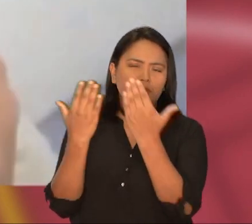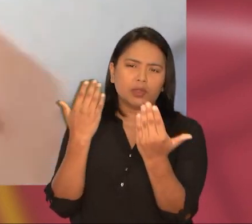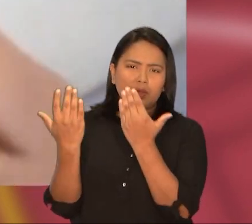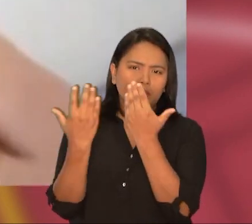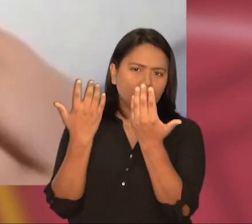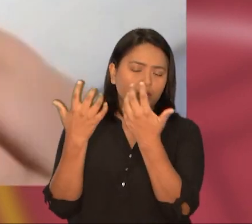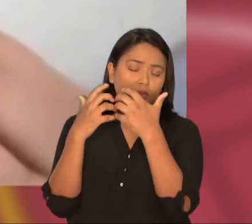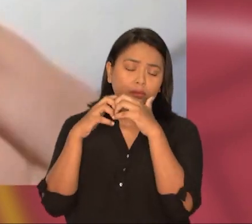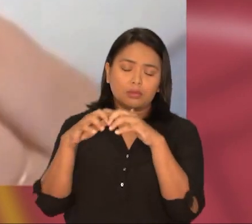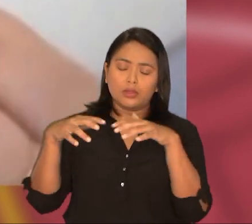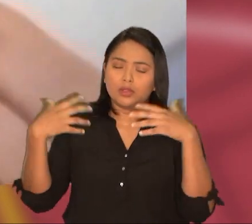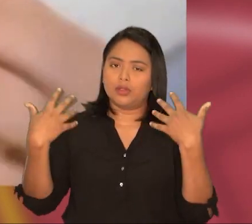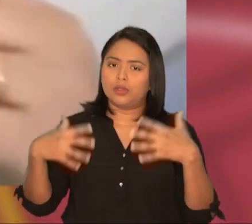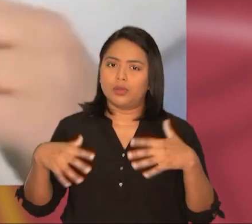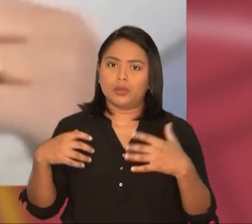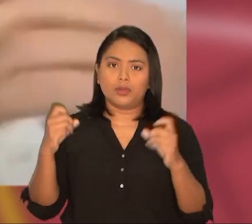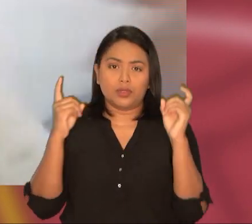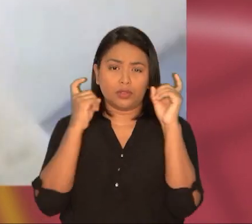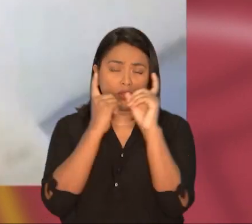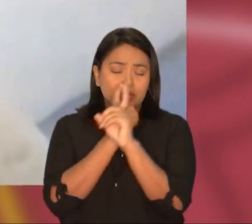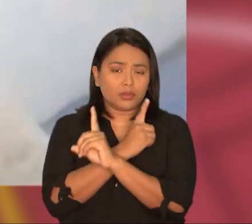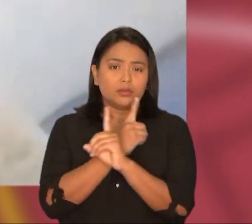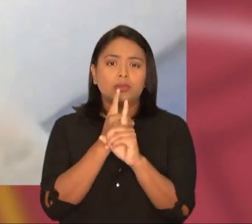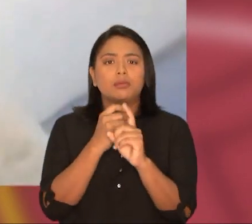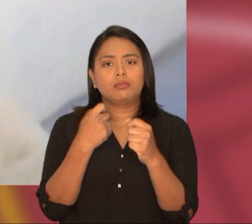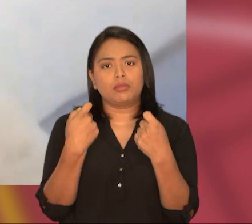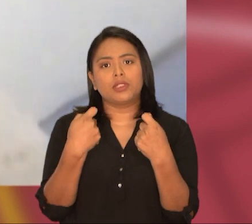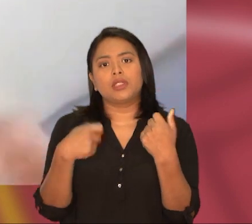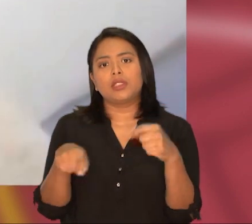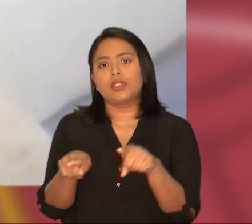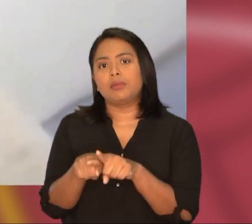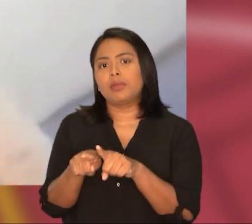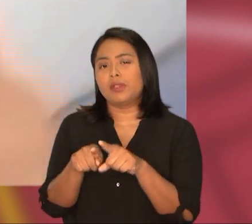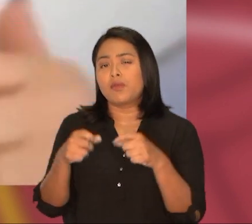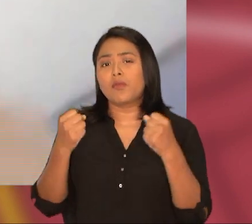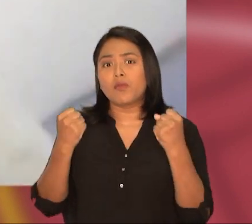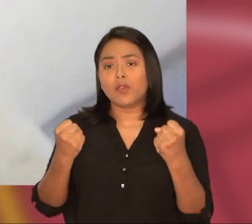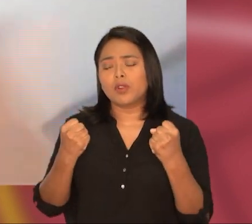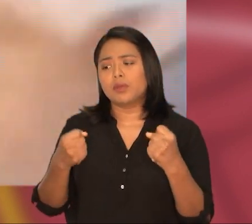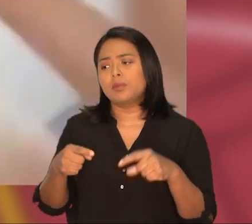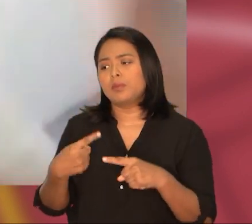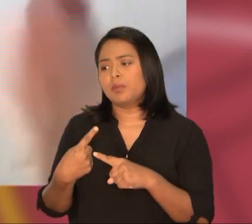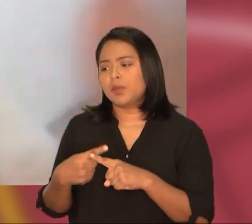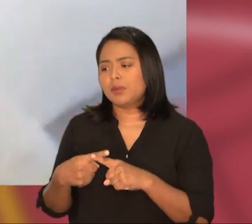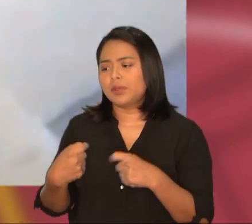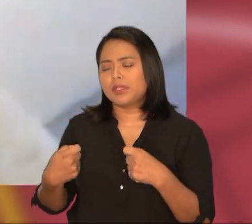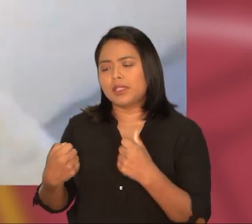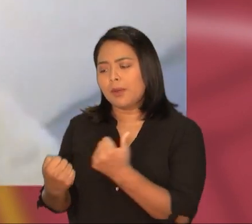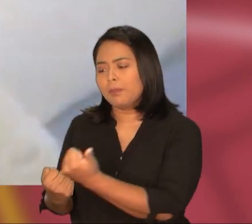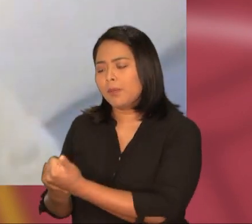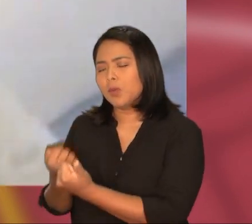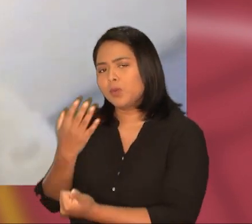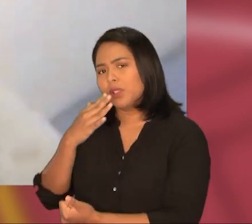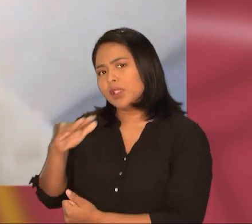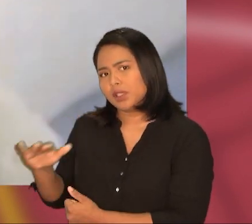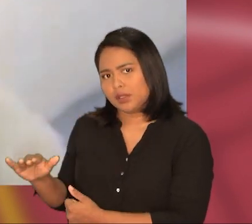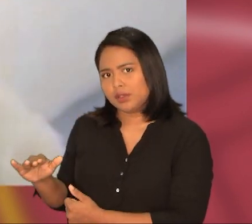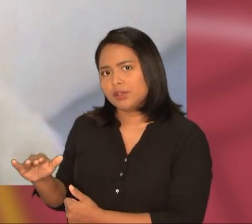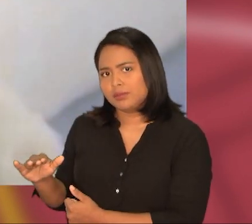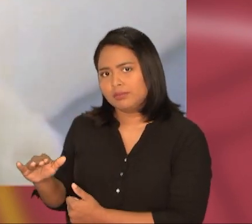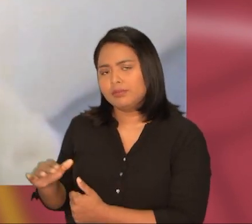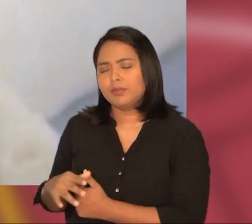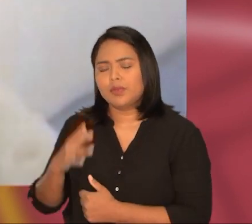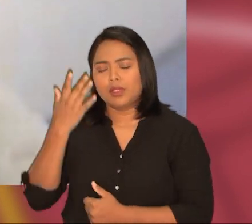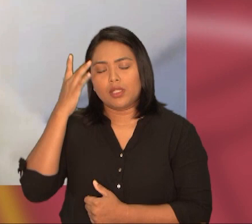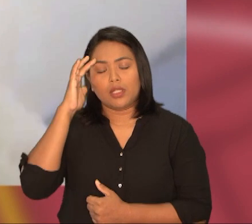ser muito forte para poder dar apoio também para a criança, para não passar tudo isso que você está sentindo para ela, né? Então, eu